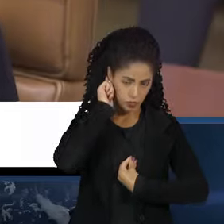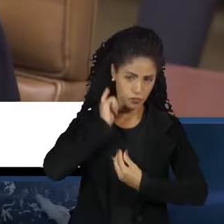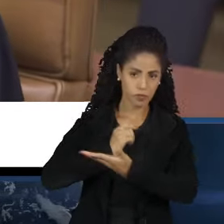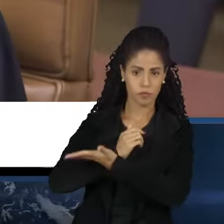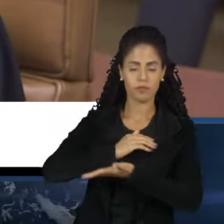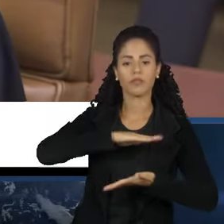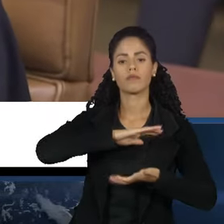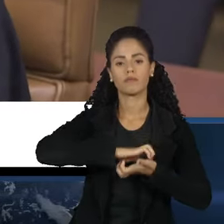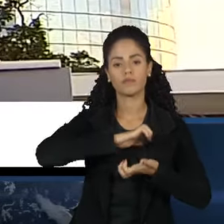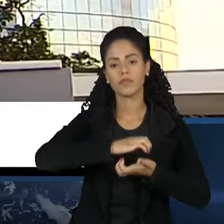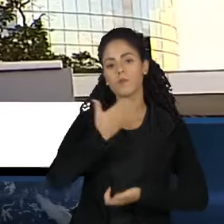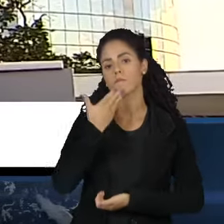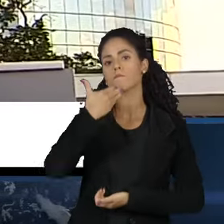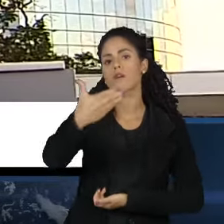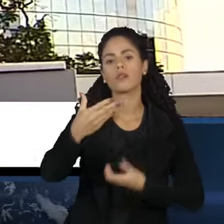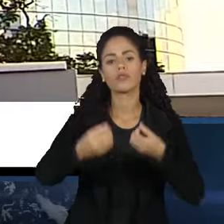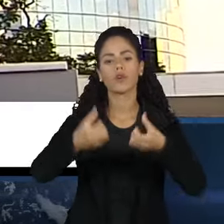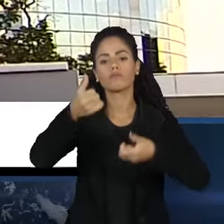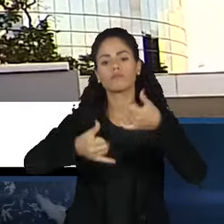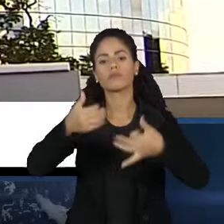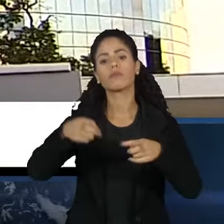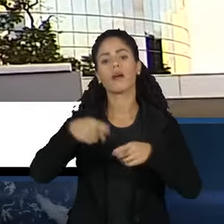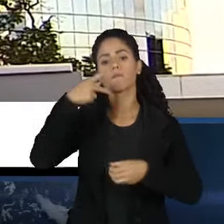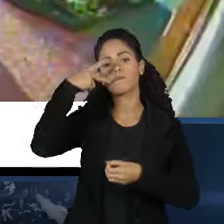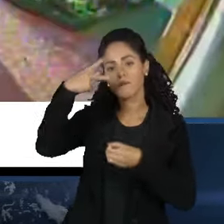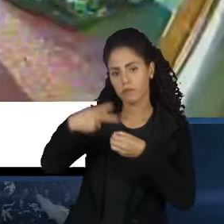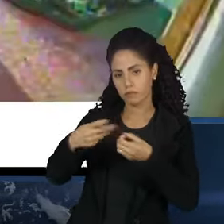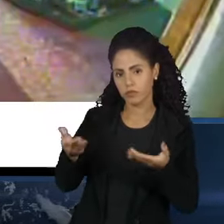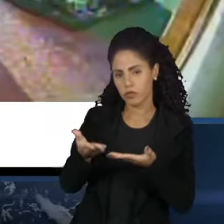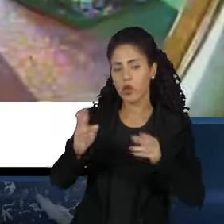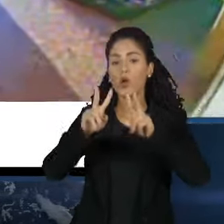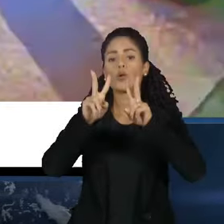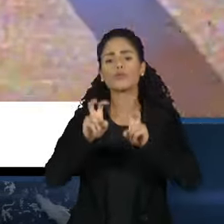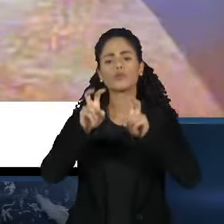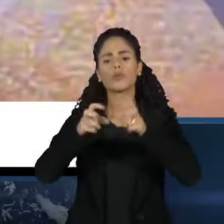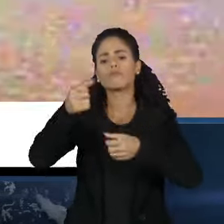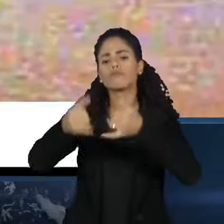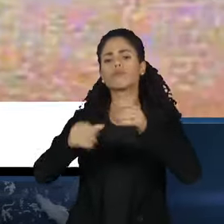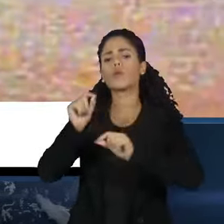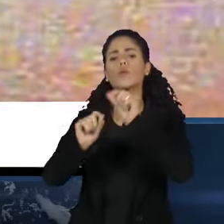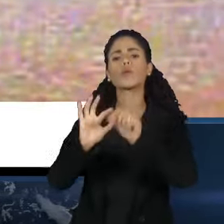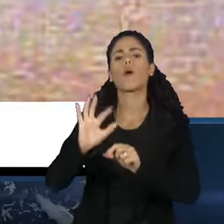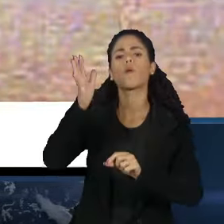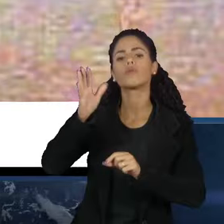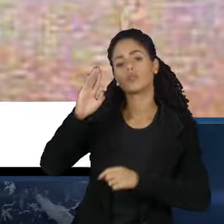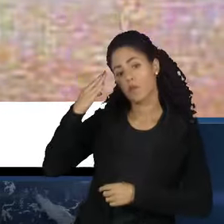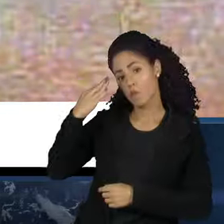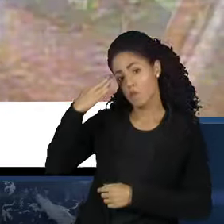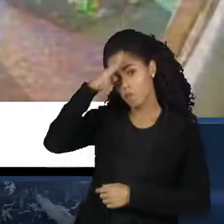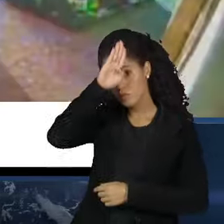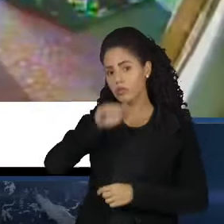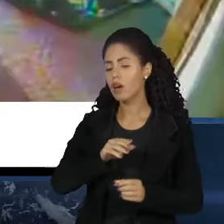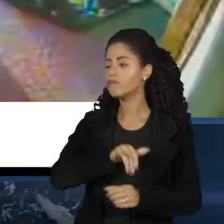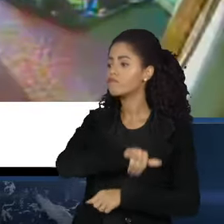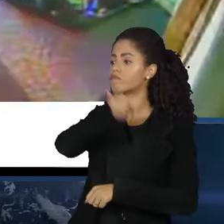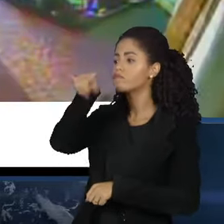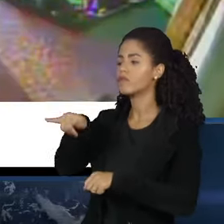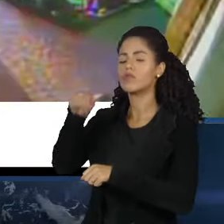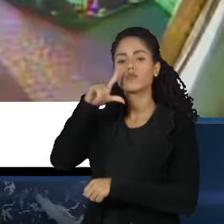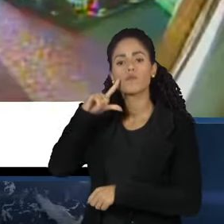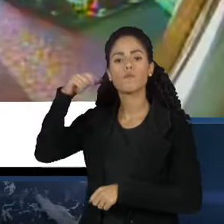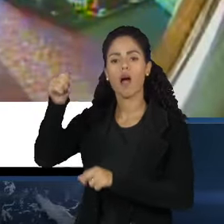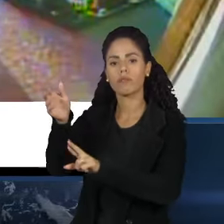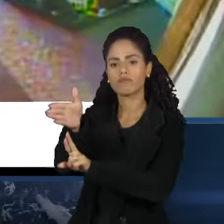Moraes, pede parecer à Procuradoria-Geral da República sobre as explicações dadas pelo ex-presidente Jair Bolsonaro